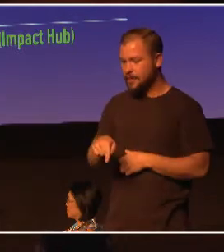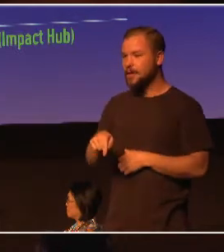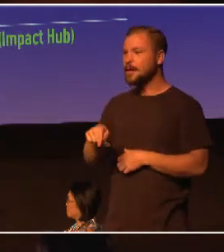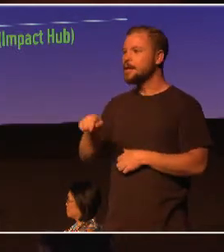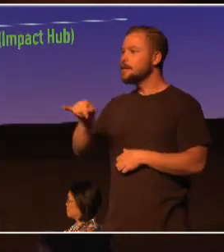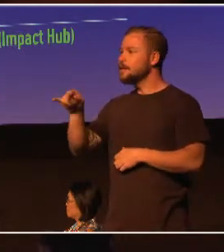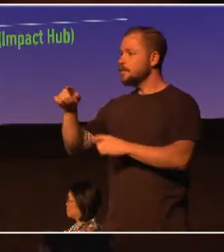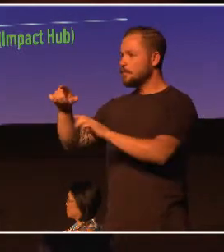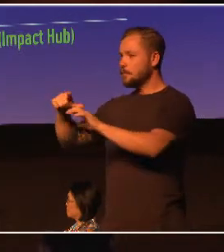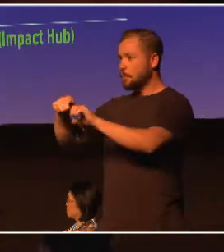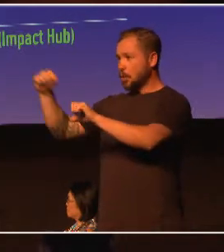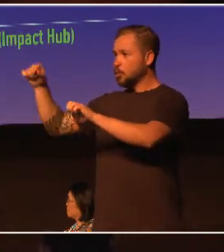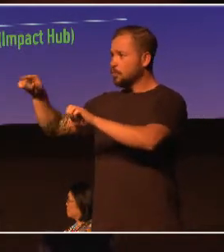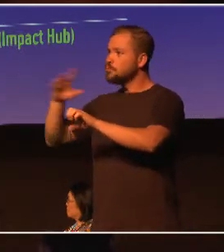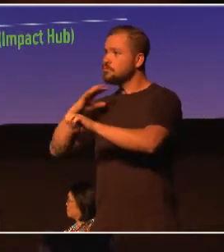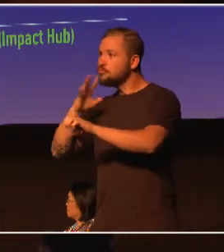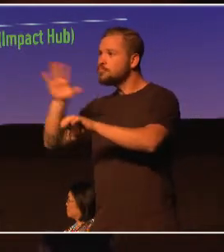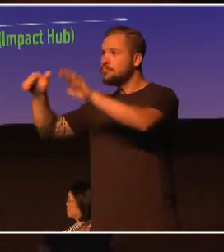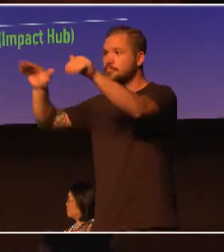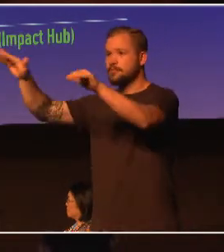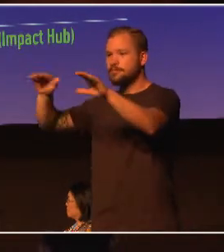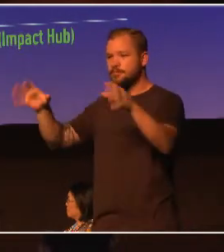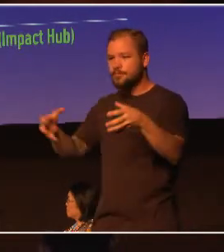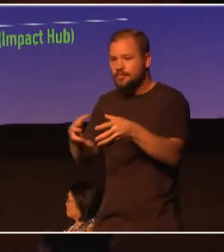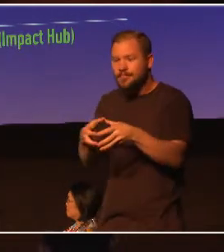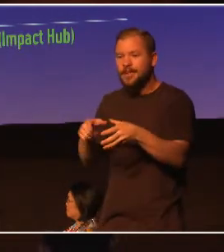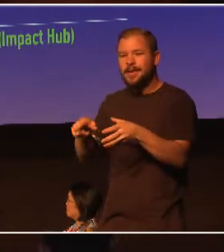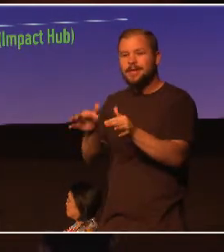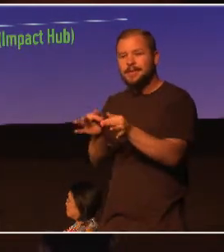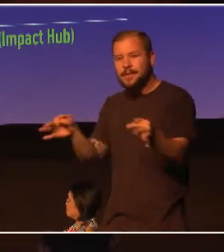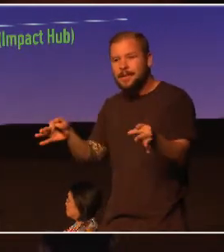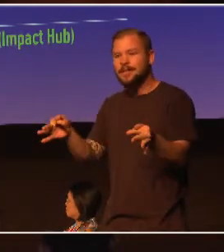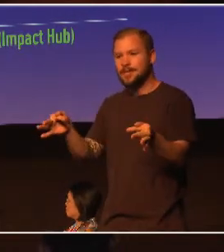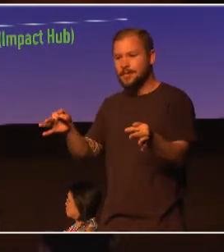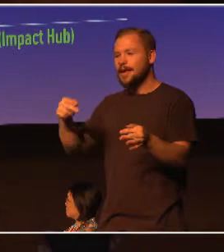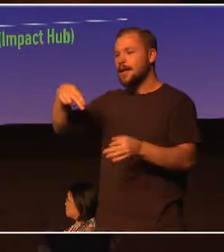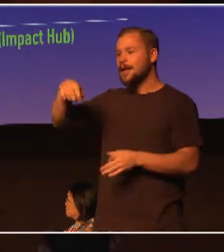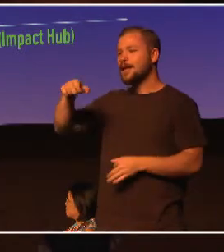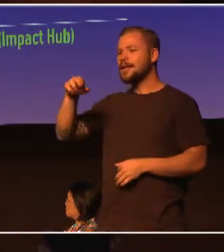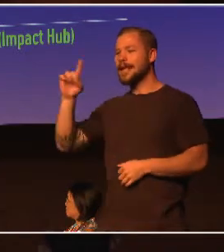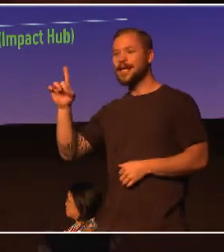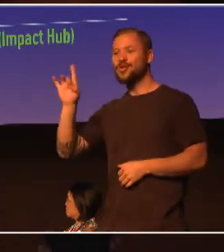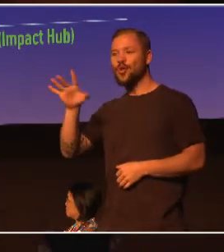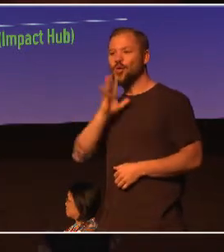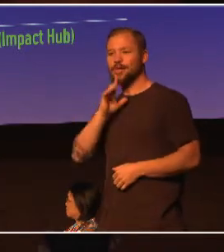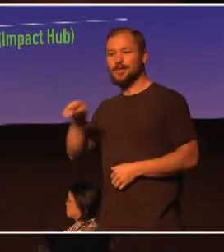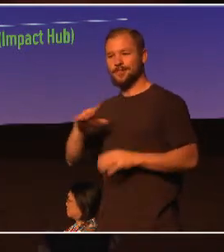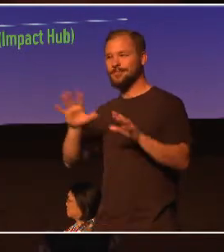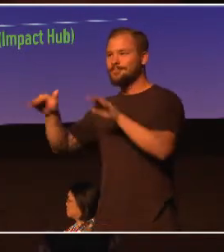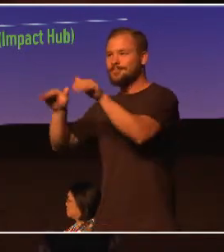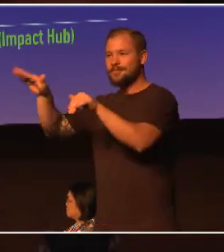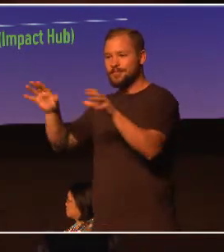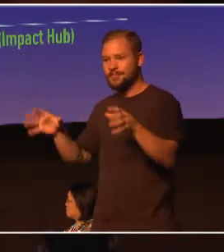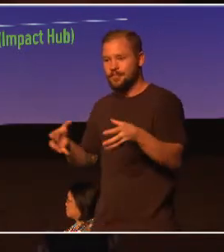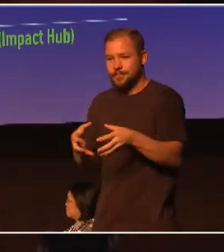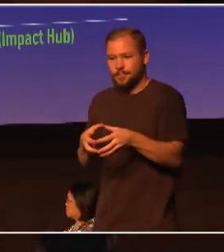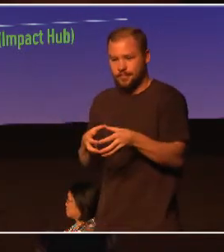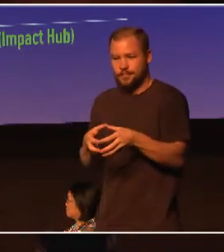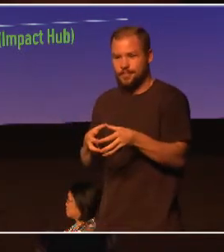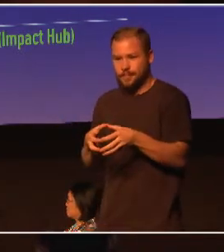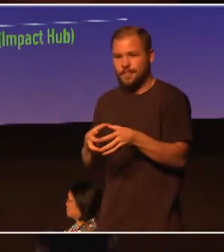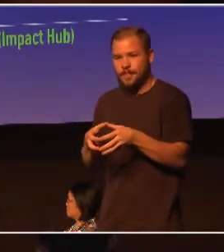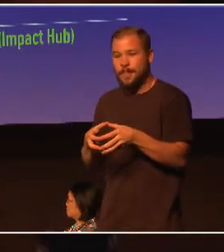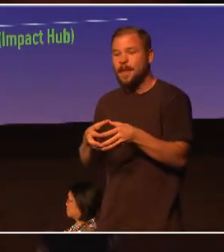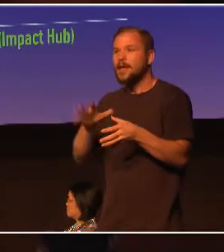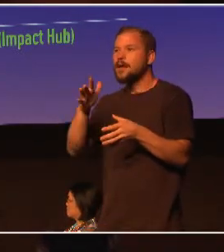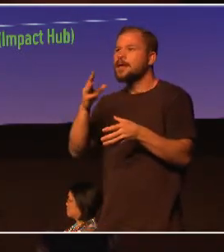mundo conhecia, um evento super nicho, que só os mais nerds conheciam. Um evento muito massivo, nicho, massivo, nicho. A daria